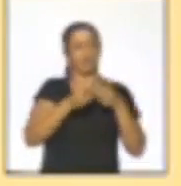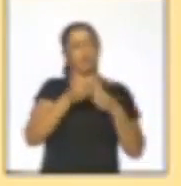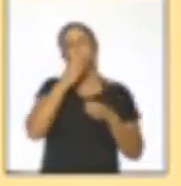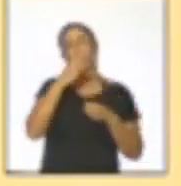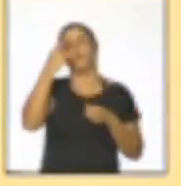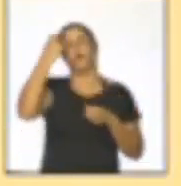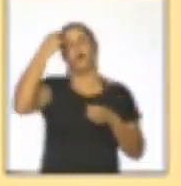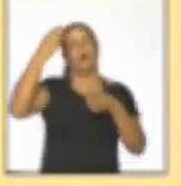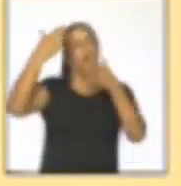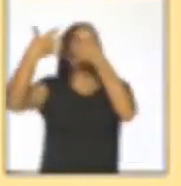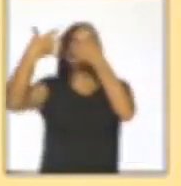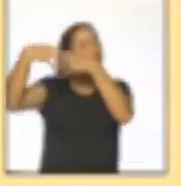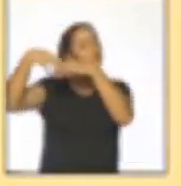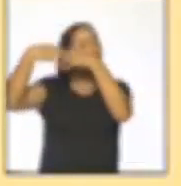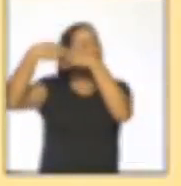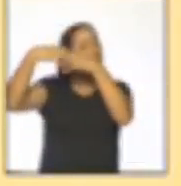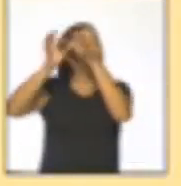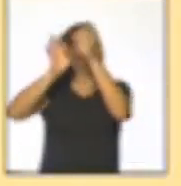para o cérebro.